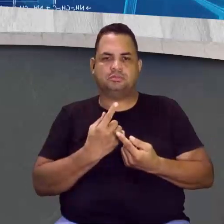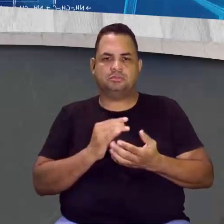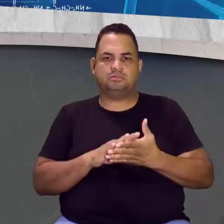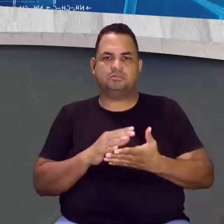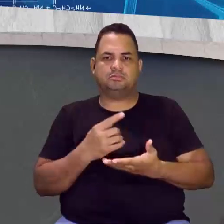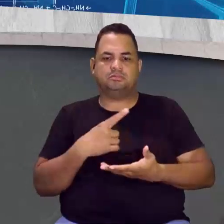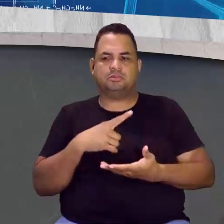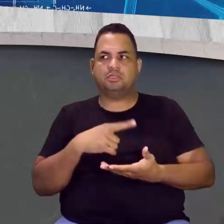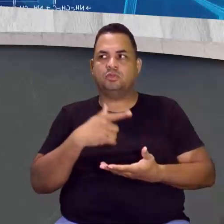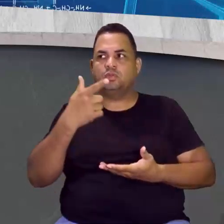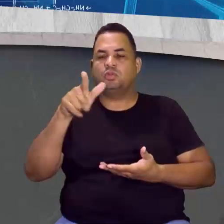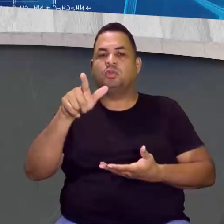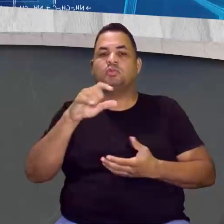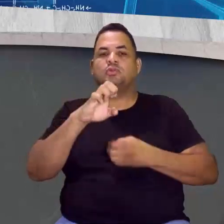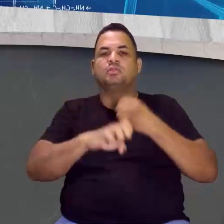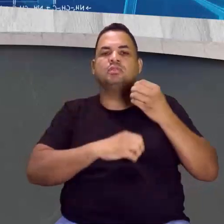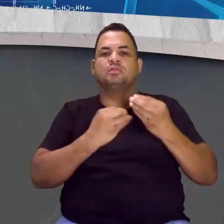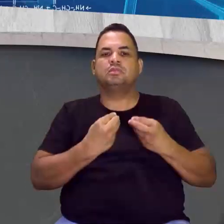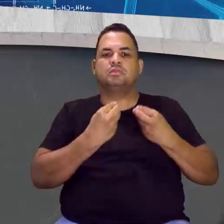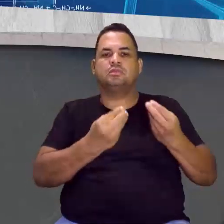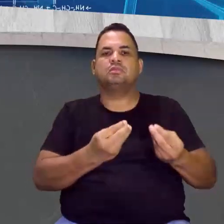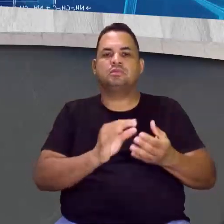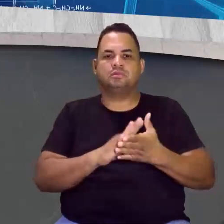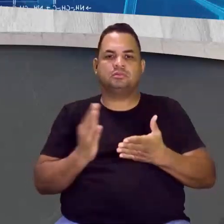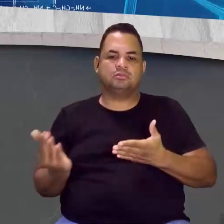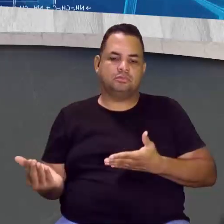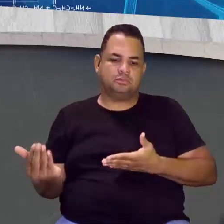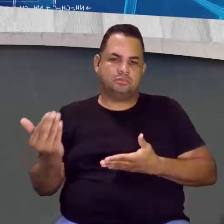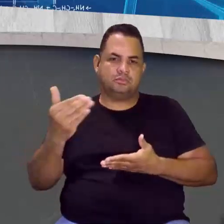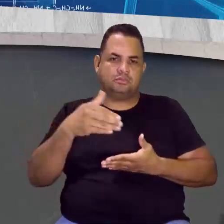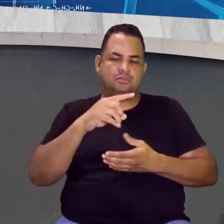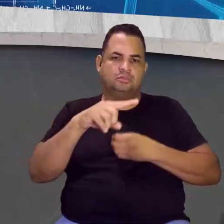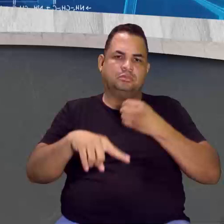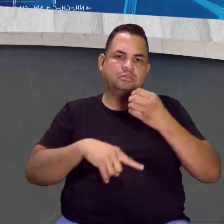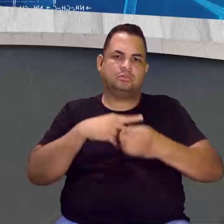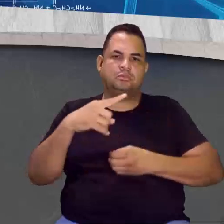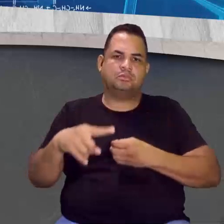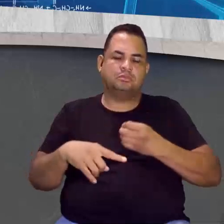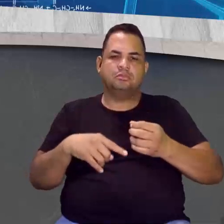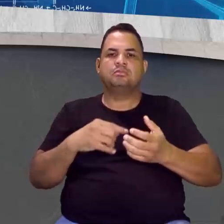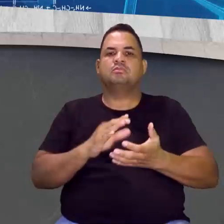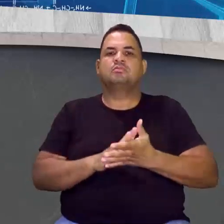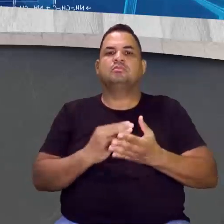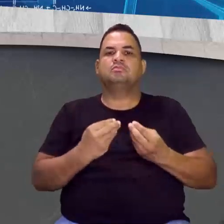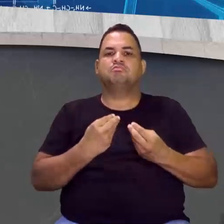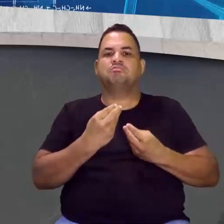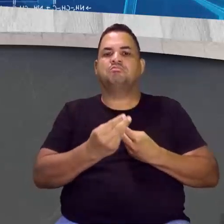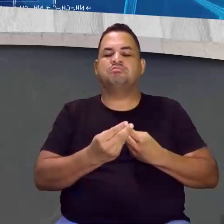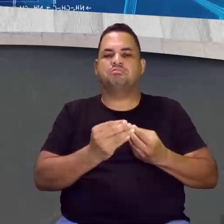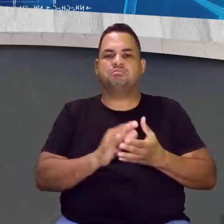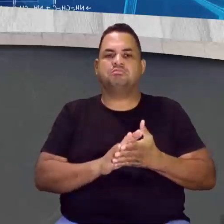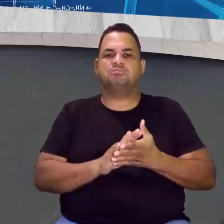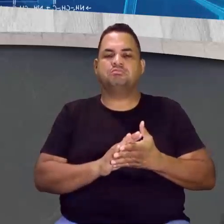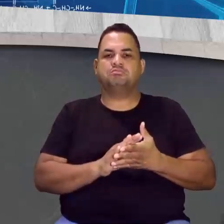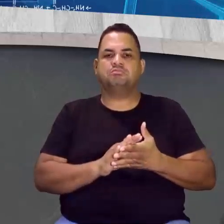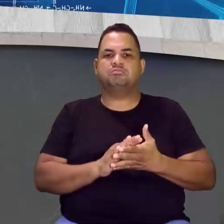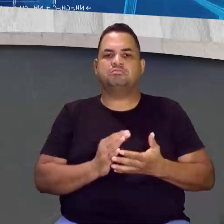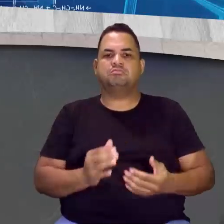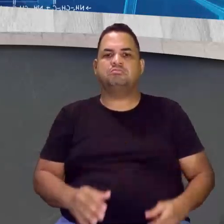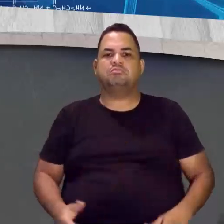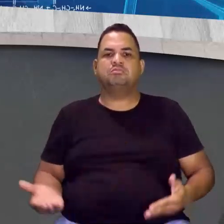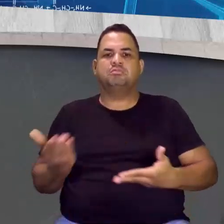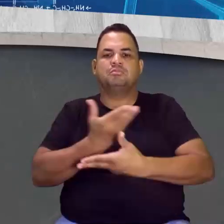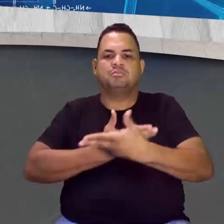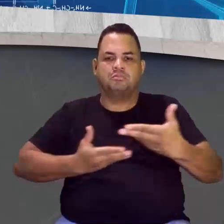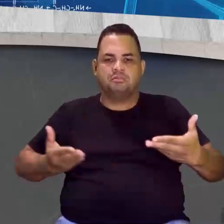ele ainda tem um outro elétron para doar, vai vir outro átomo do mesmo que recebeu para receber esse outro elétron,